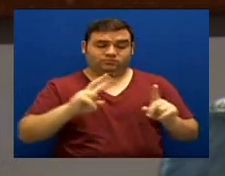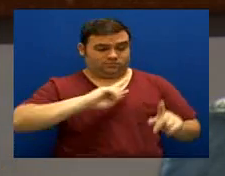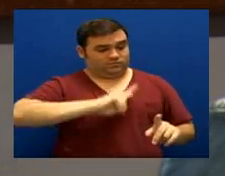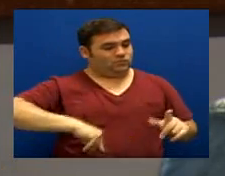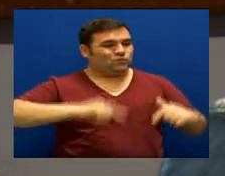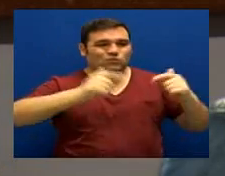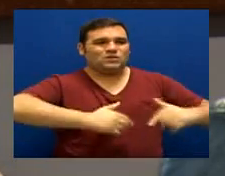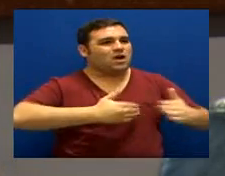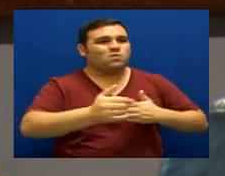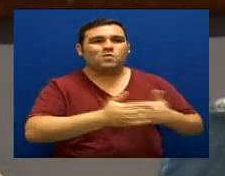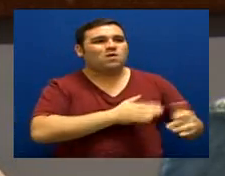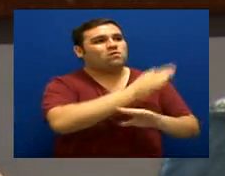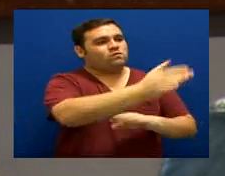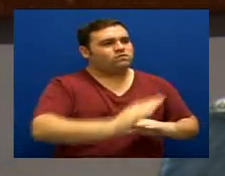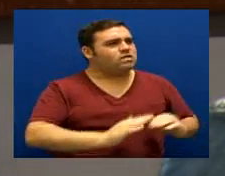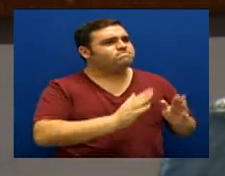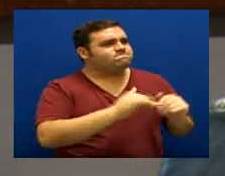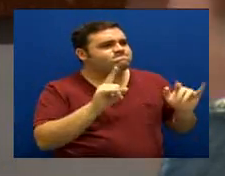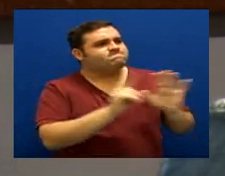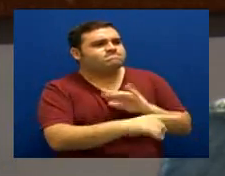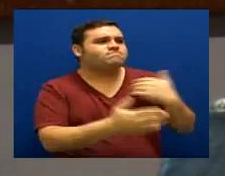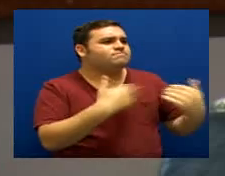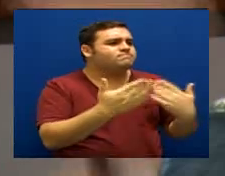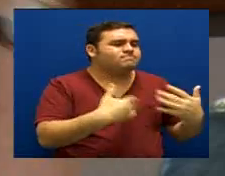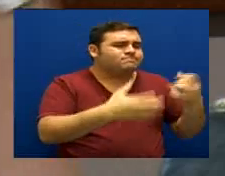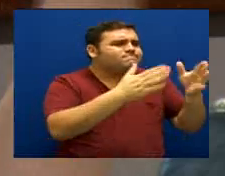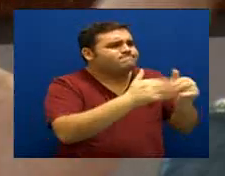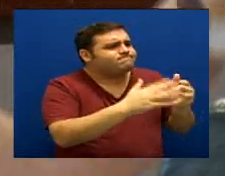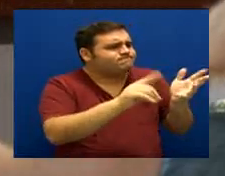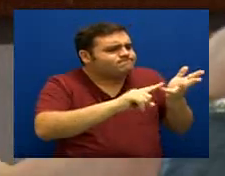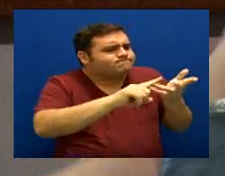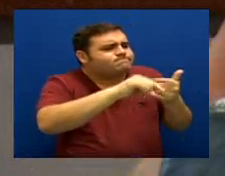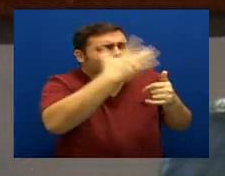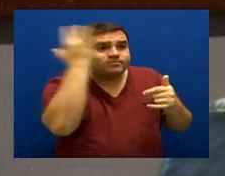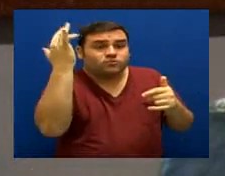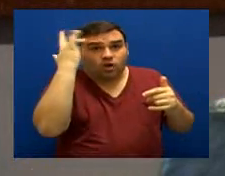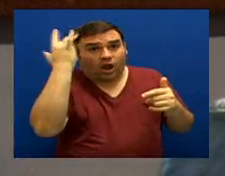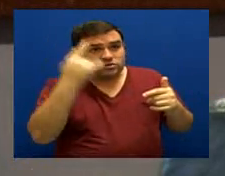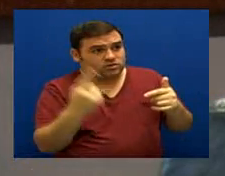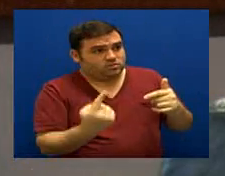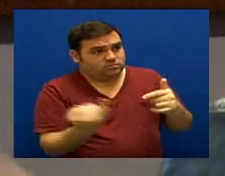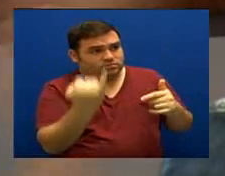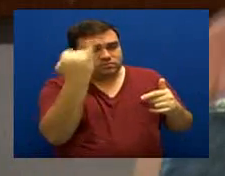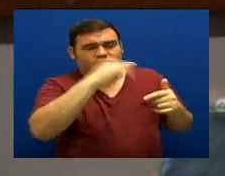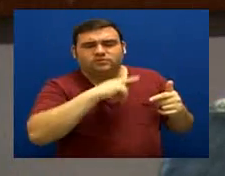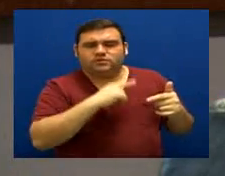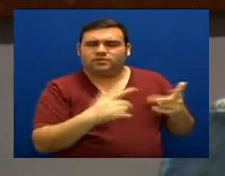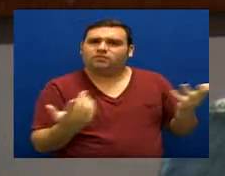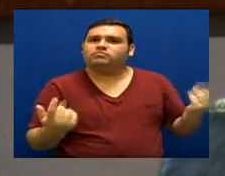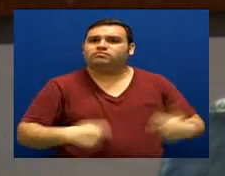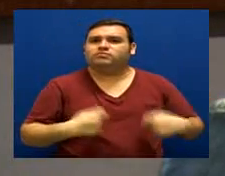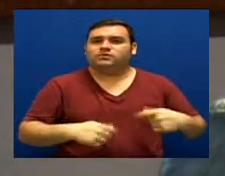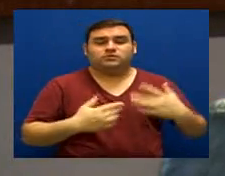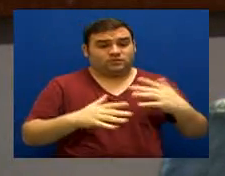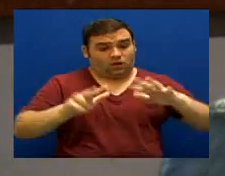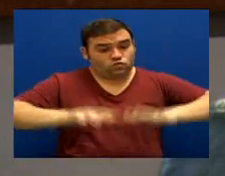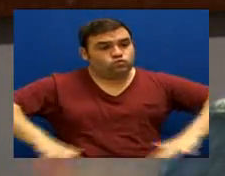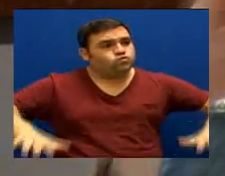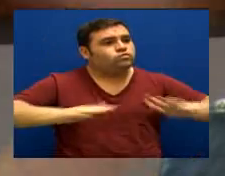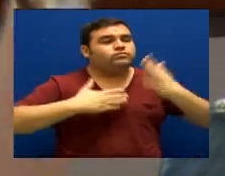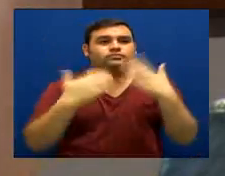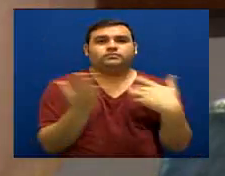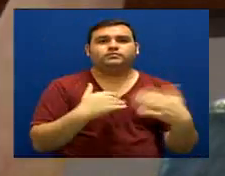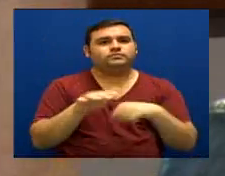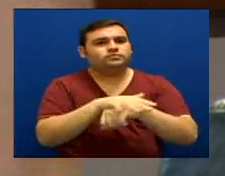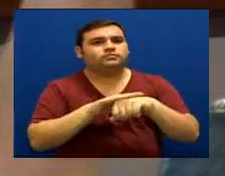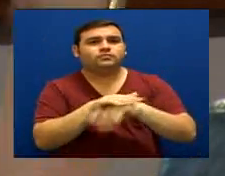qualquer lugar onde ele for as demandas que a pessoa a pessoa acha que é mais importante então esse debate tem que ser público que